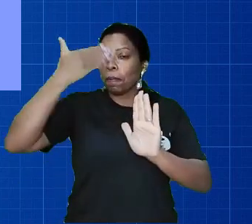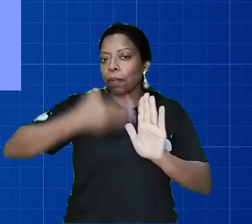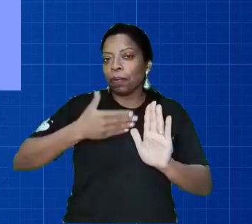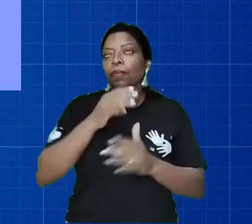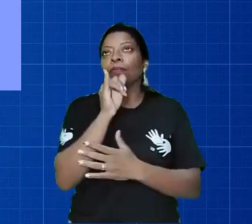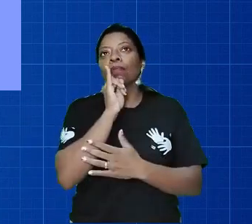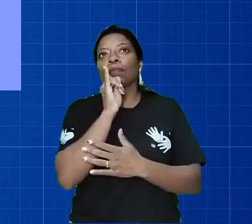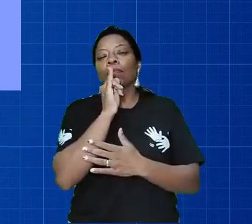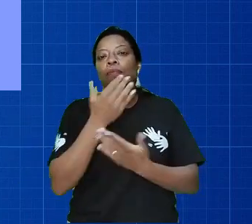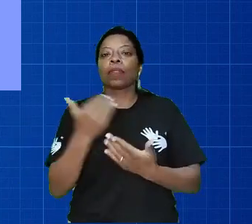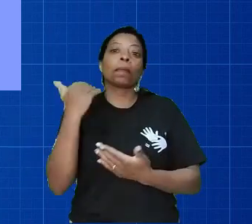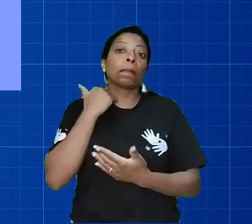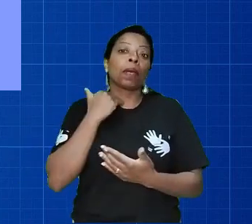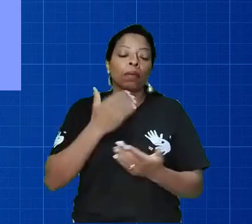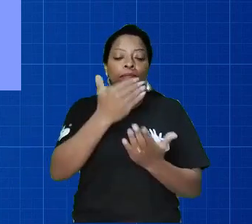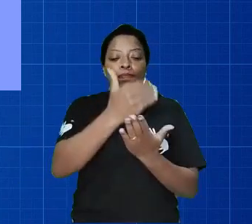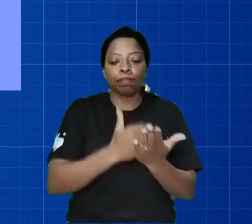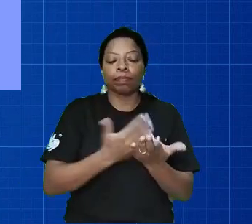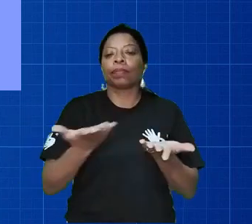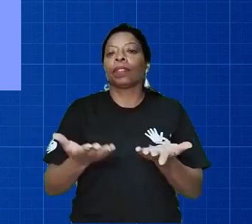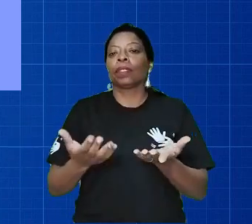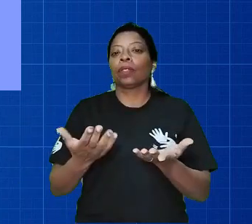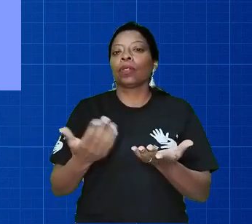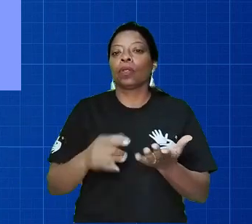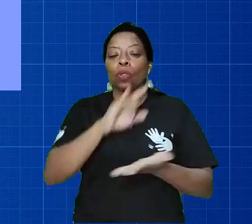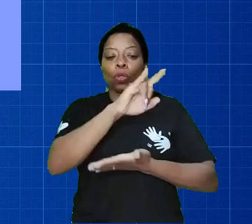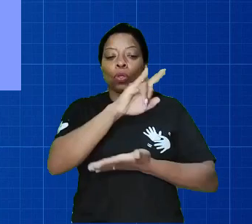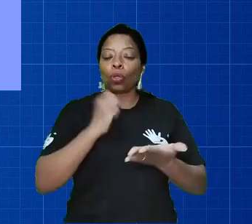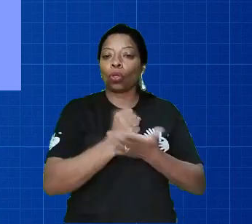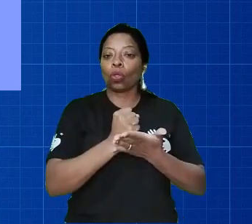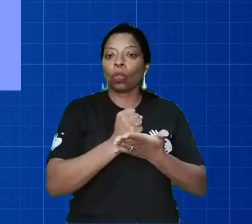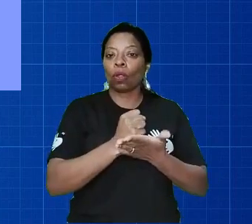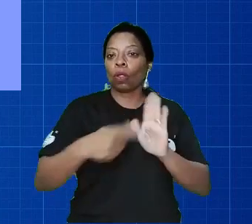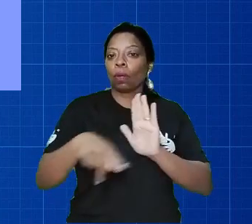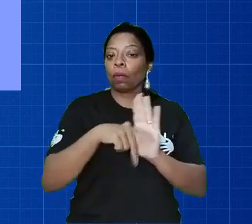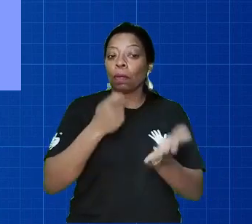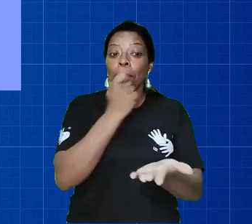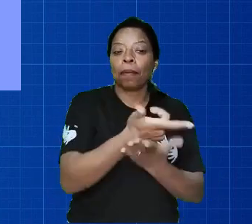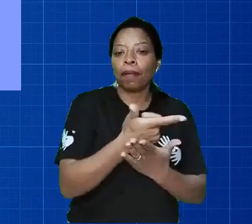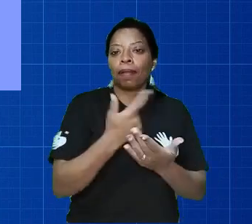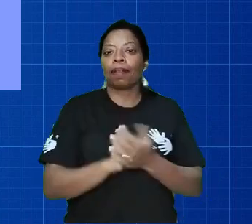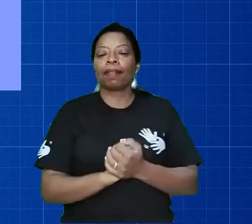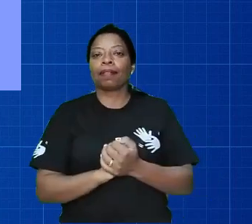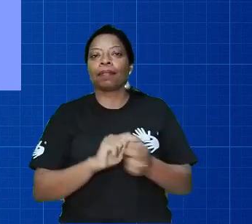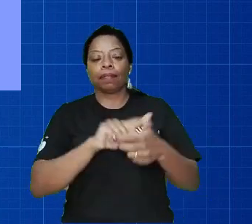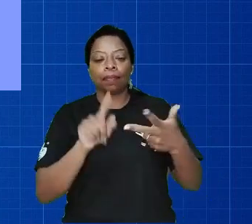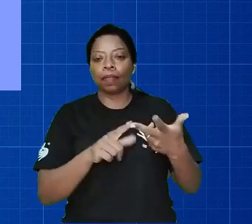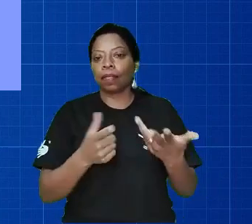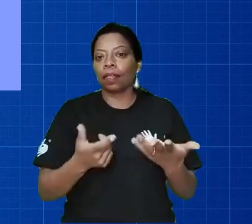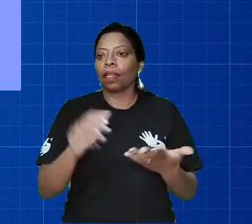extratos bancários, notas fiscais, recibos de pagamento, formulários, ata de